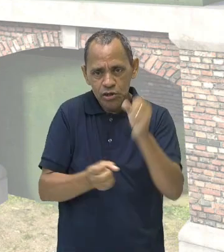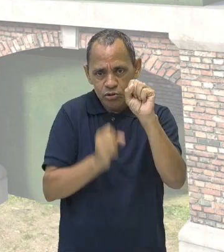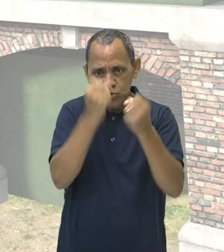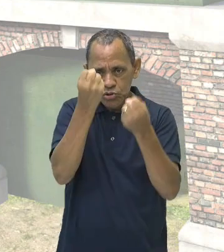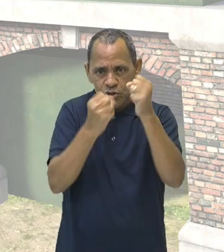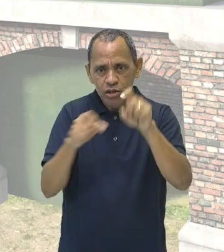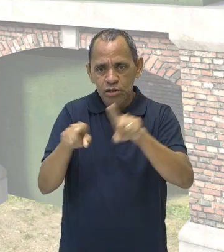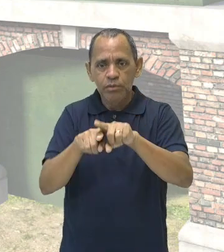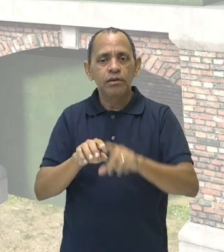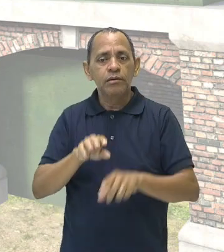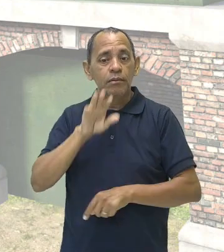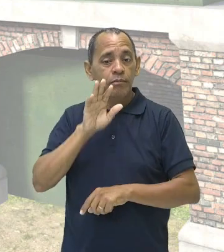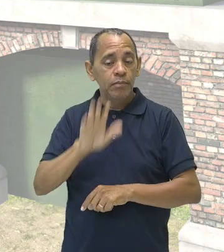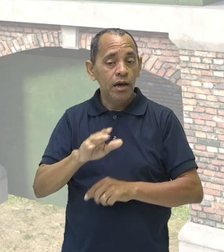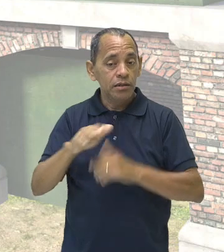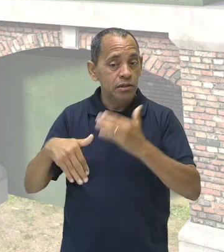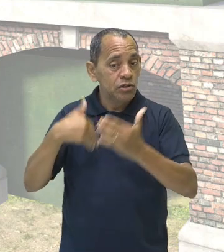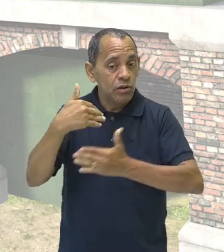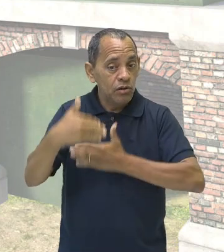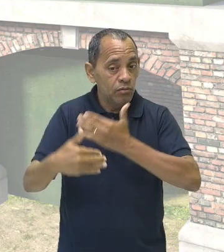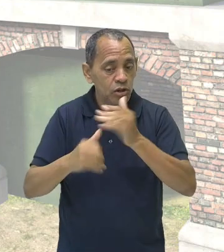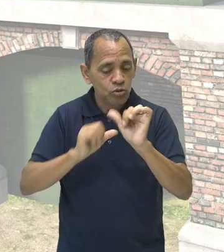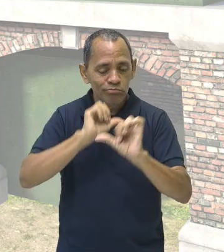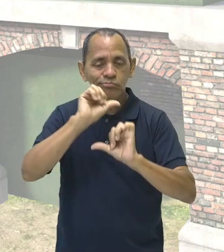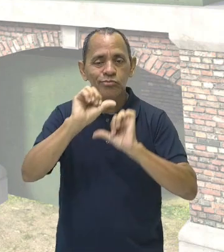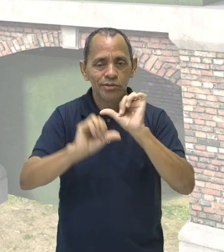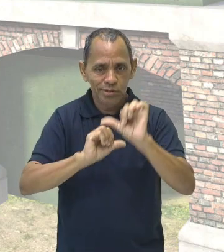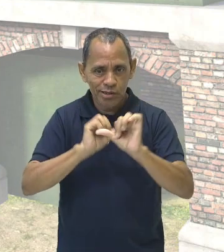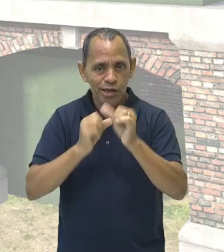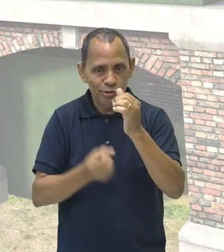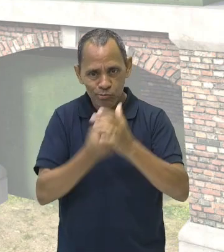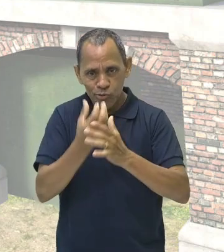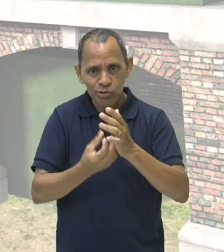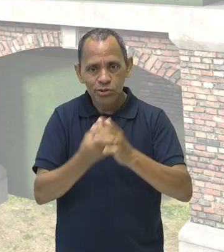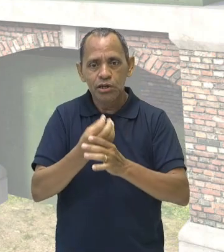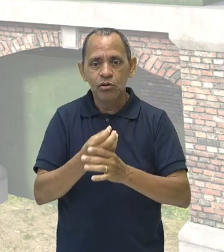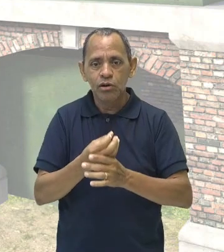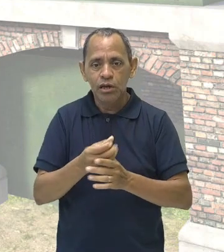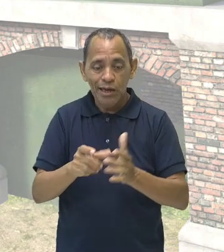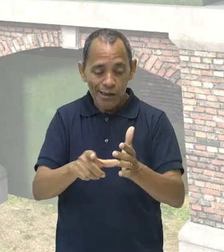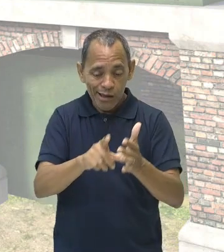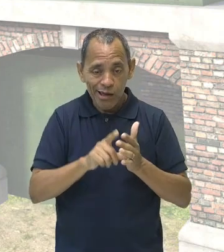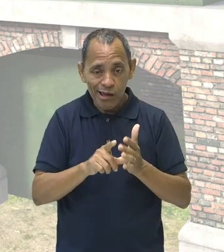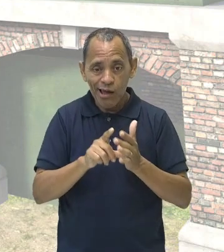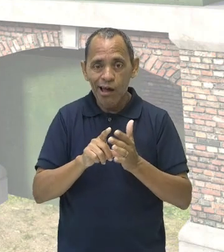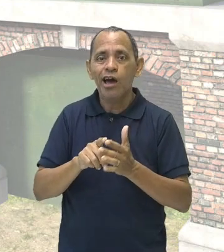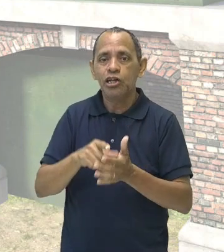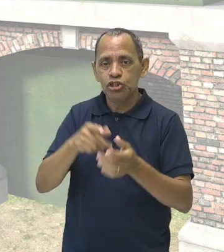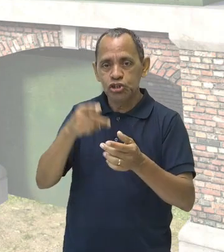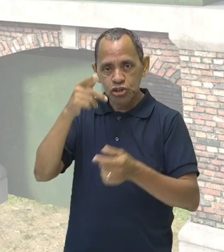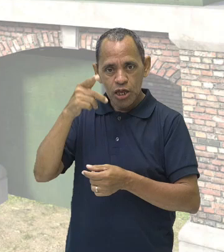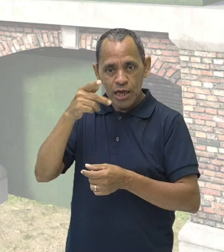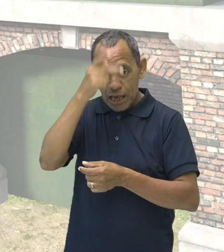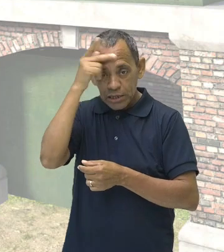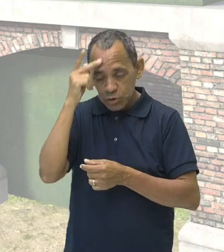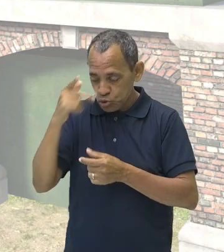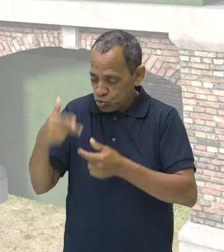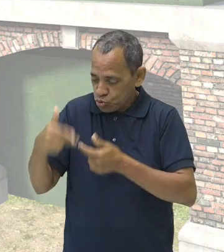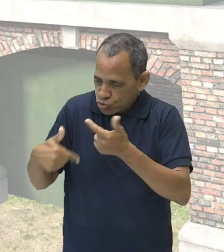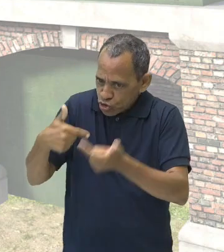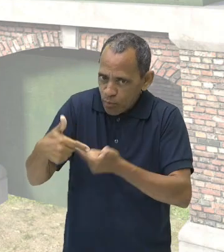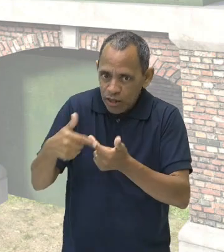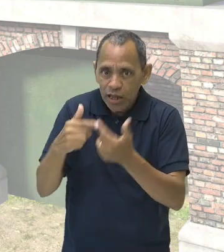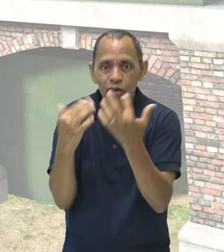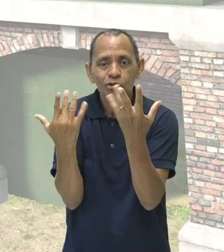esses desenvolvimentos, eles transformaram a produção manufatureira, aumentando a eficiência